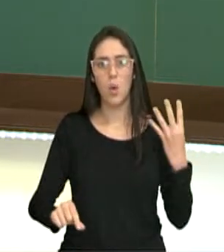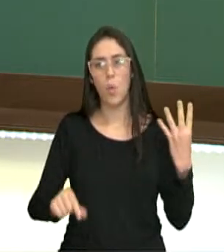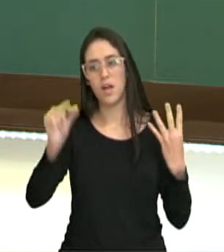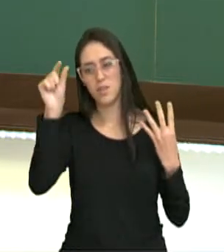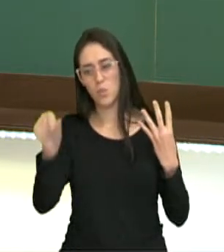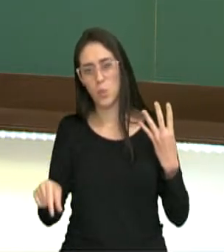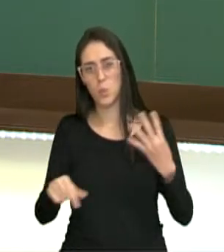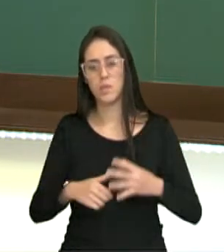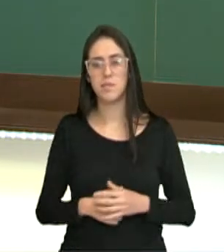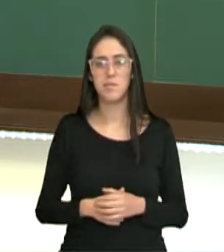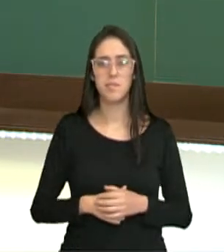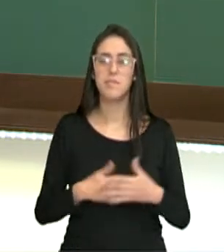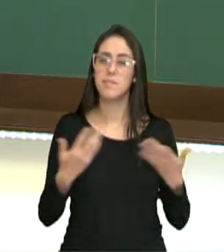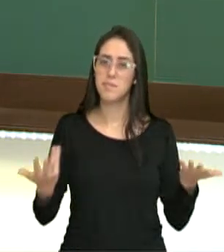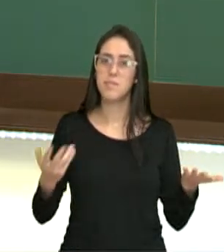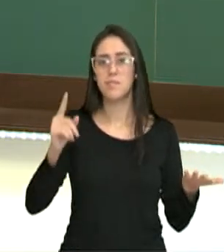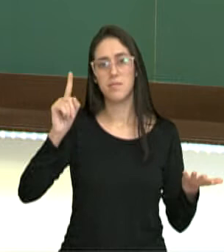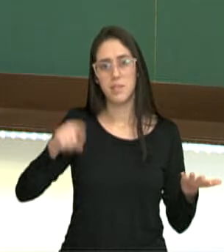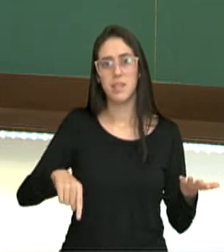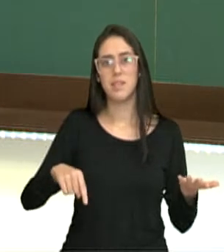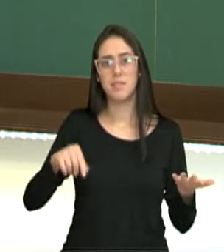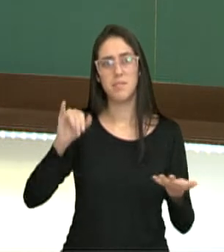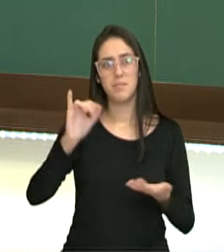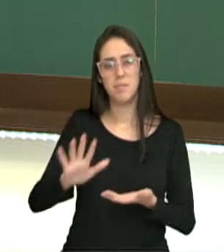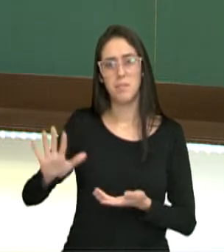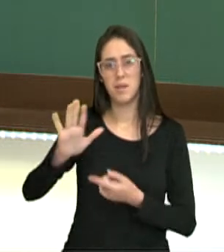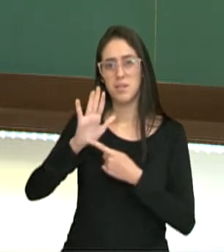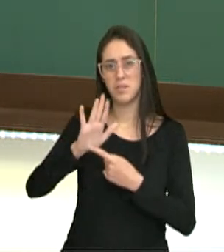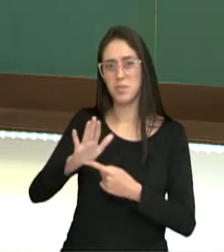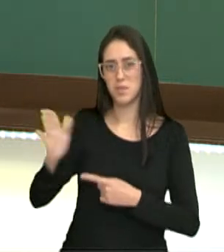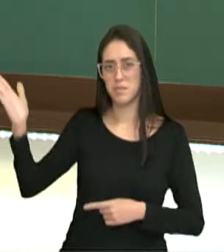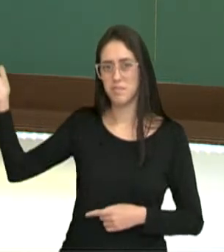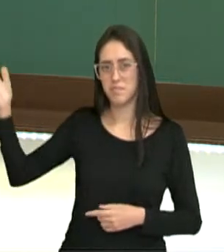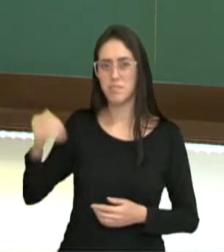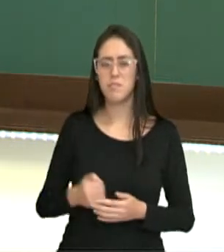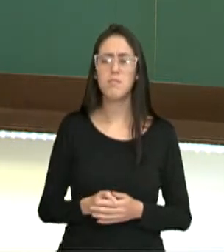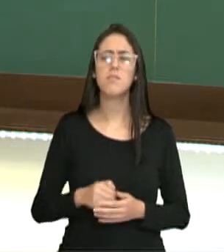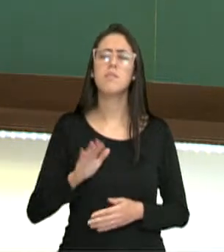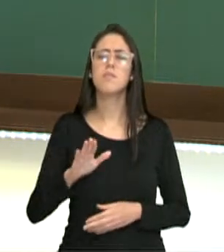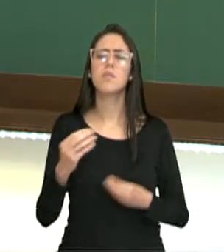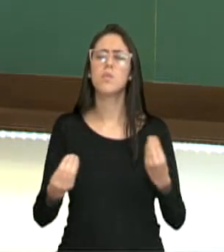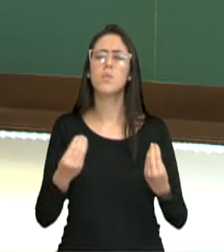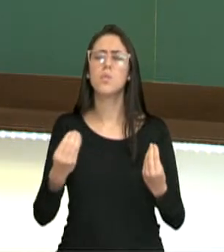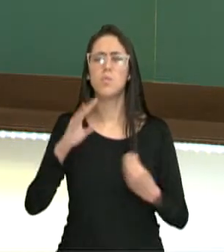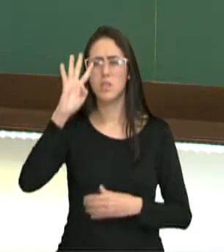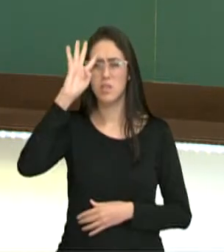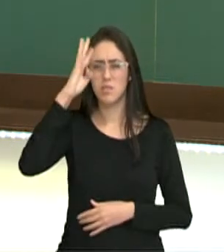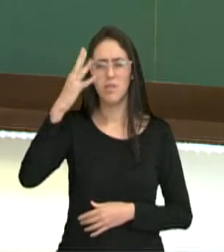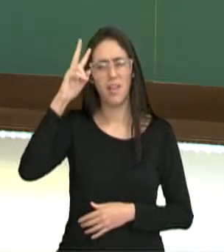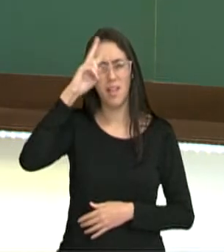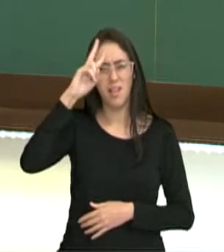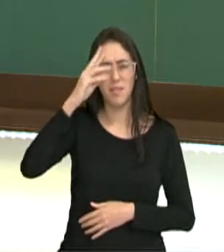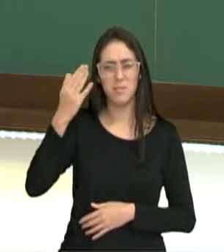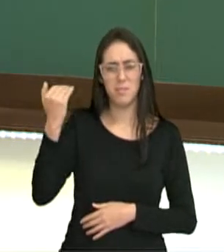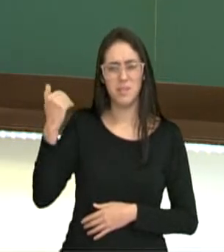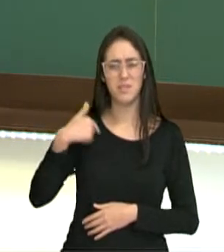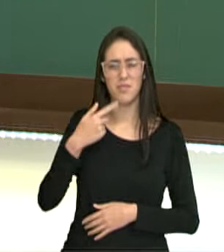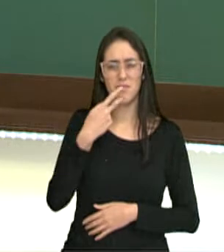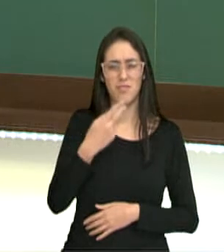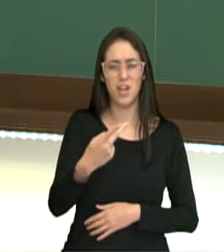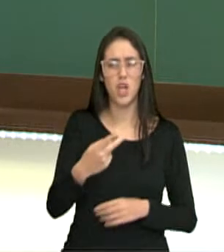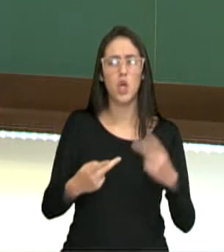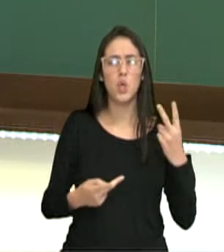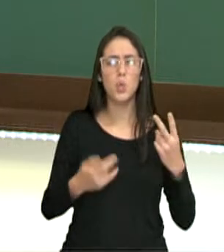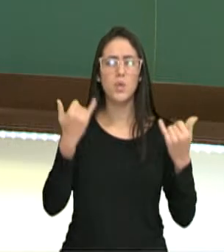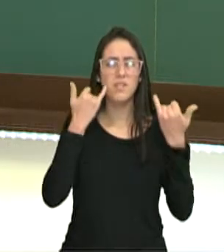coluna. E lá está o meu painel luminoso. Como que eu vou resolver? Então, lembra que aquelas duas informações na primeira tela eu